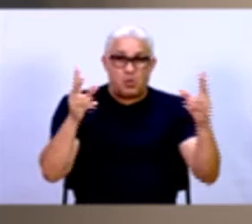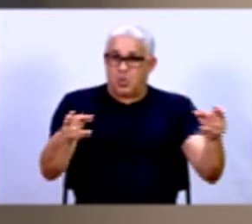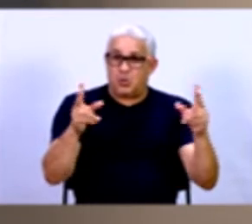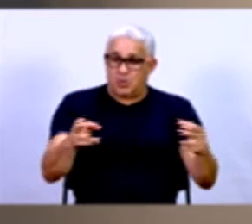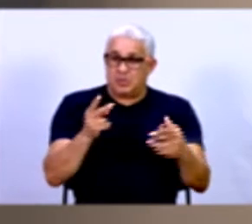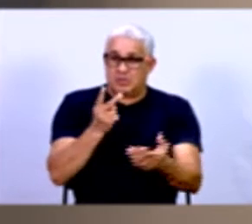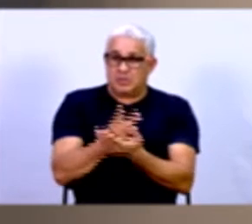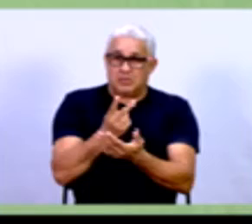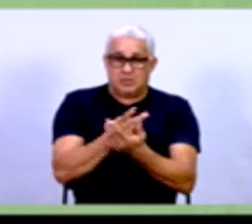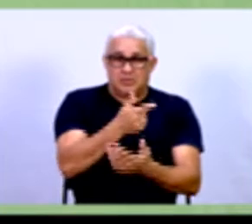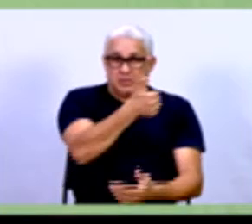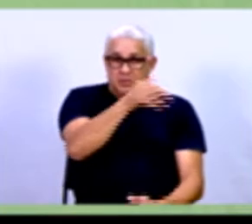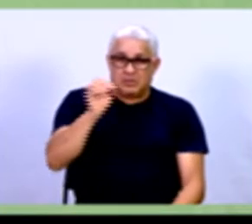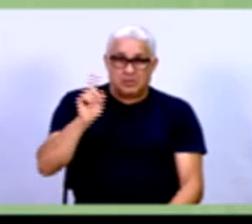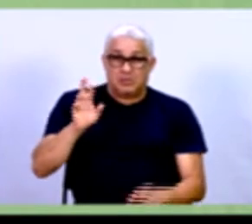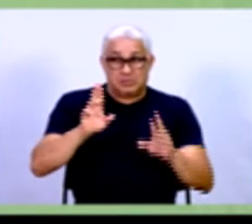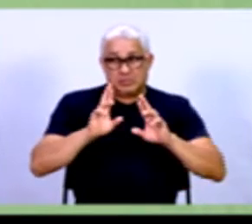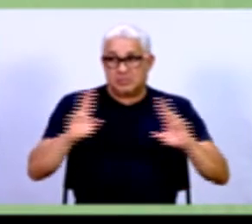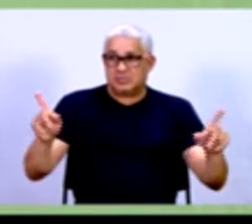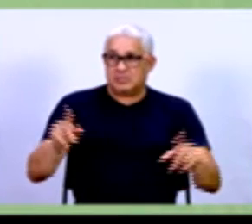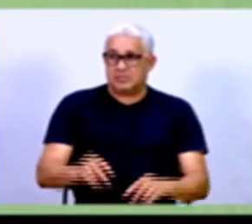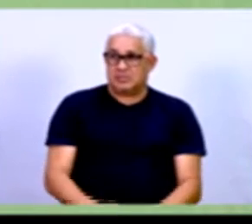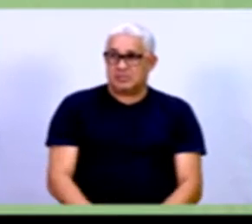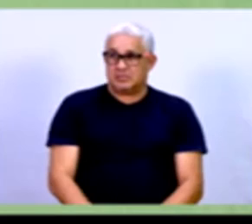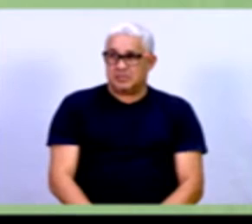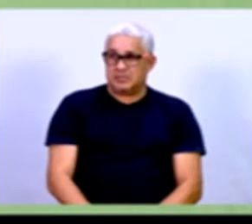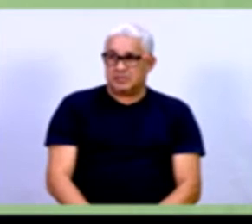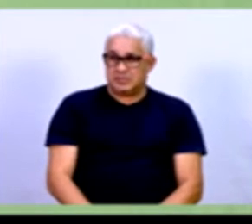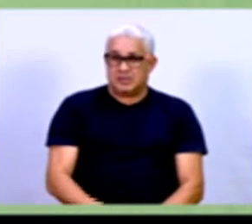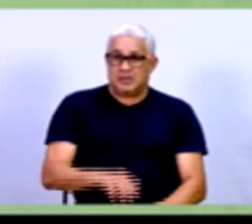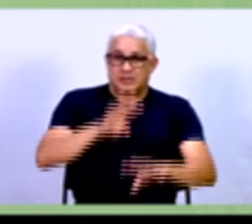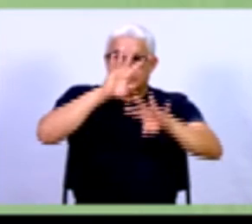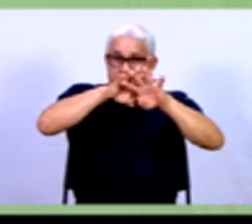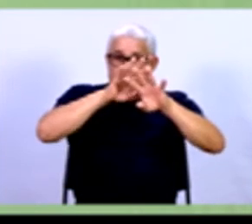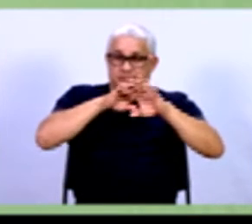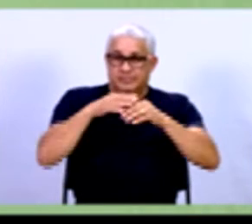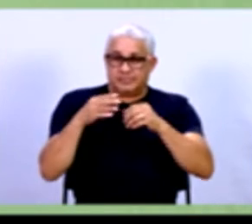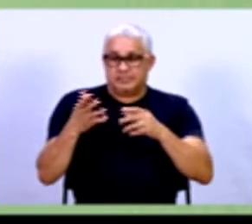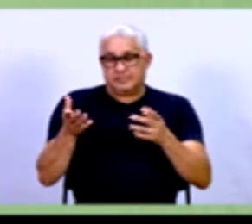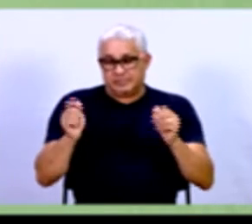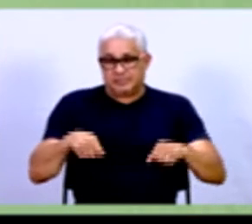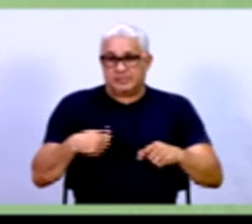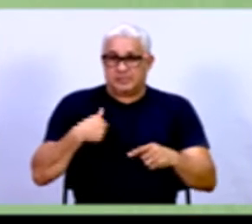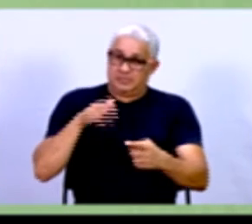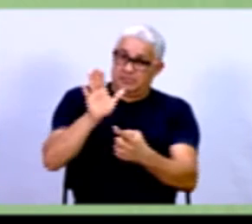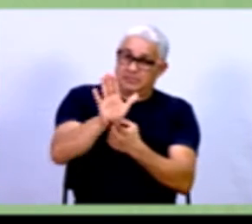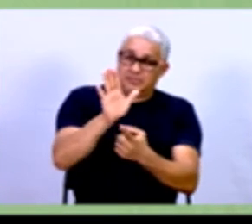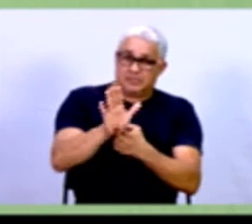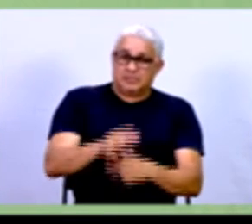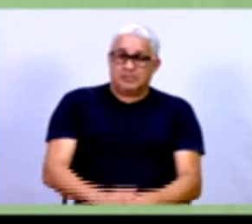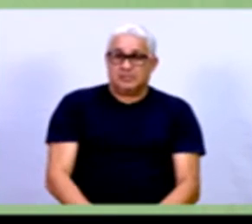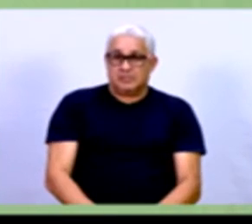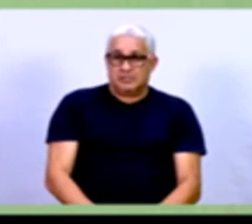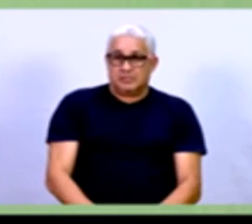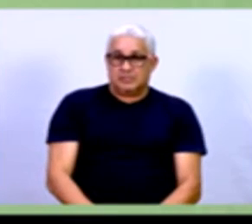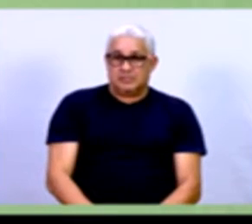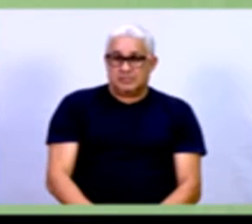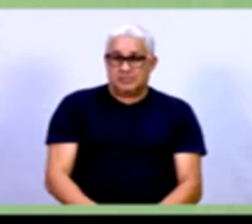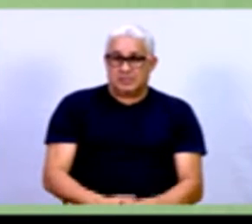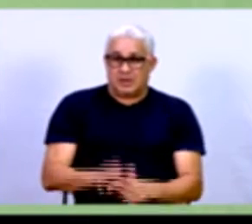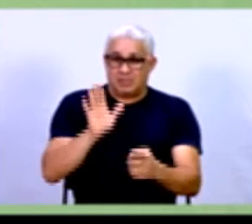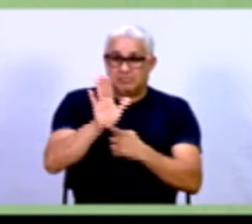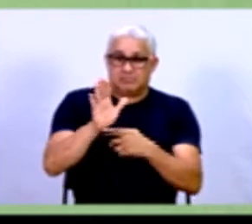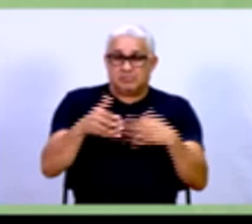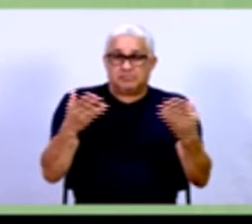de 100. Então, é nessa tabela aqui que a gente se baseia para definir qual é o tamanho da nossa amostra,